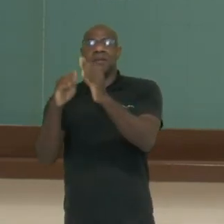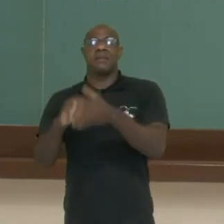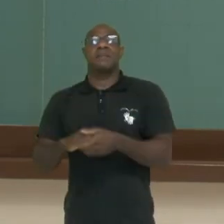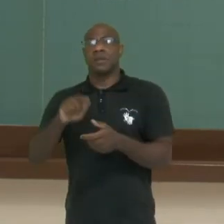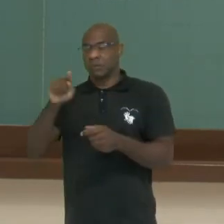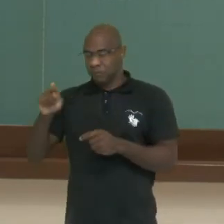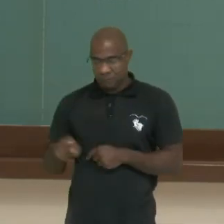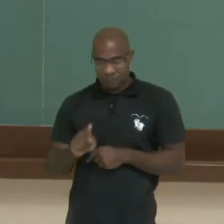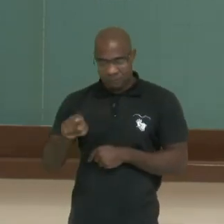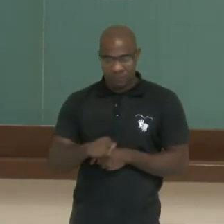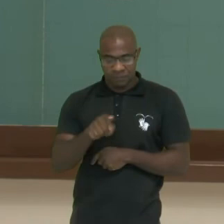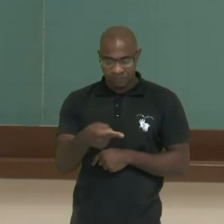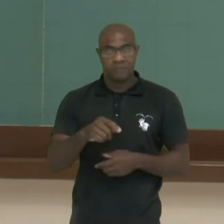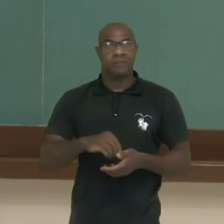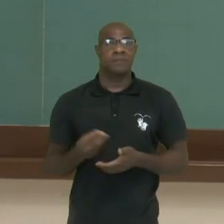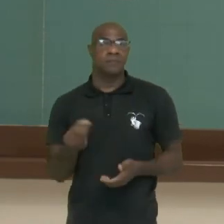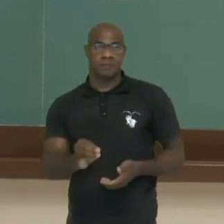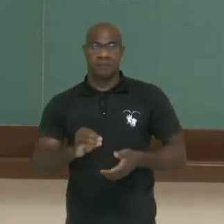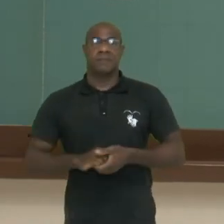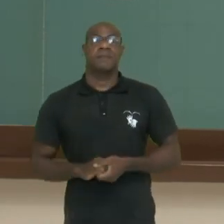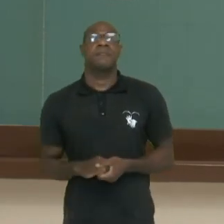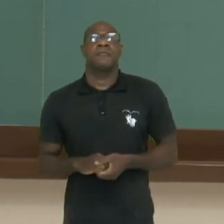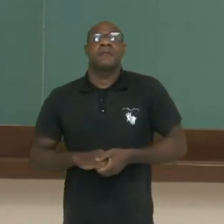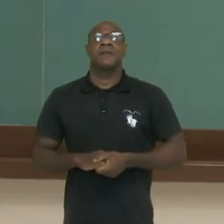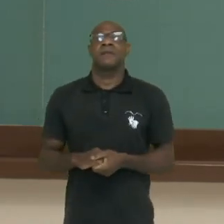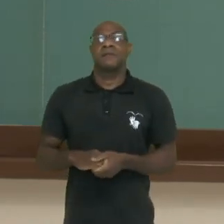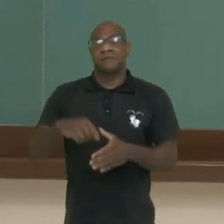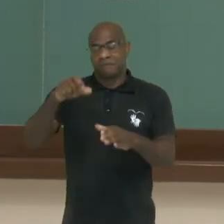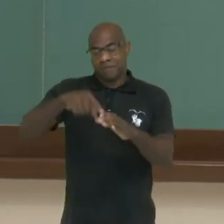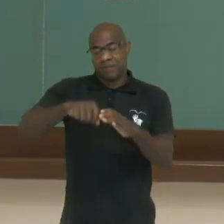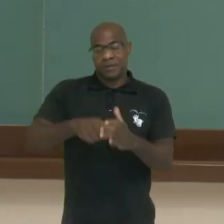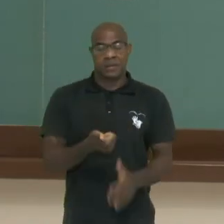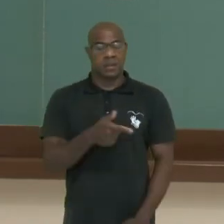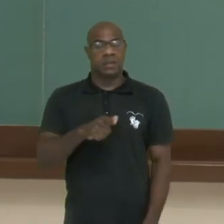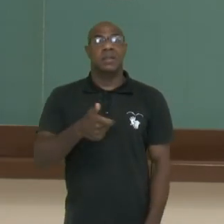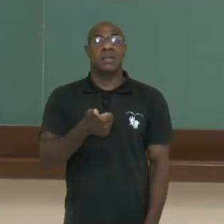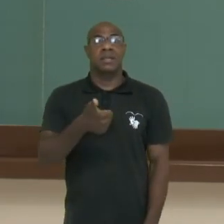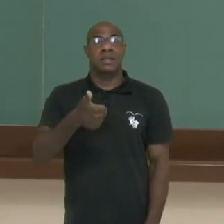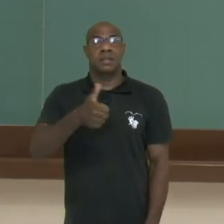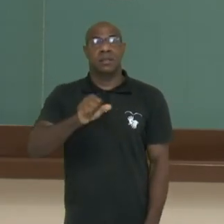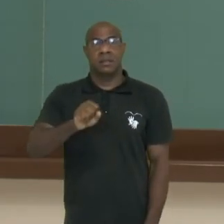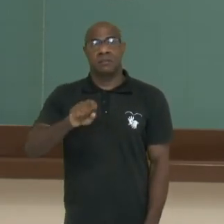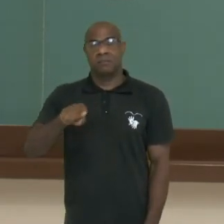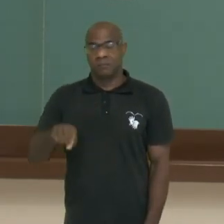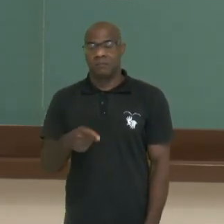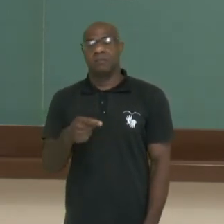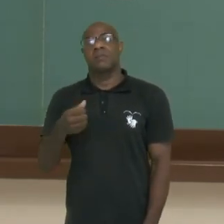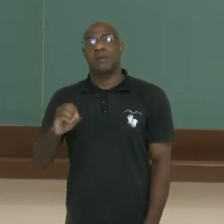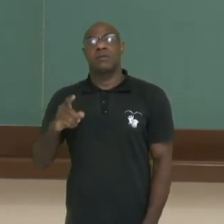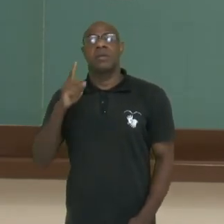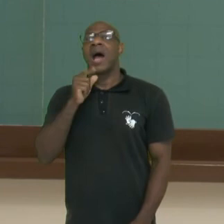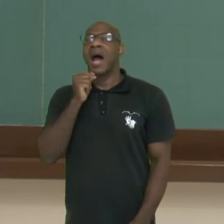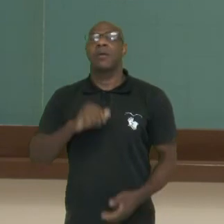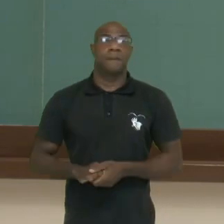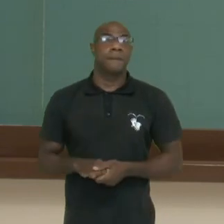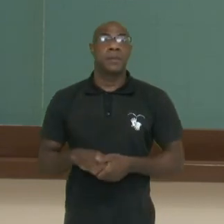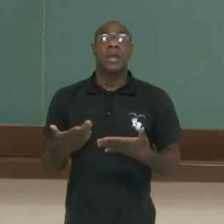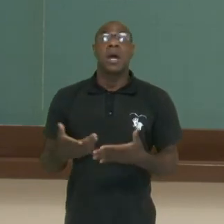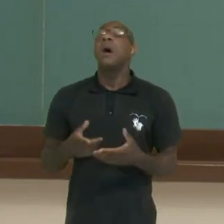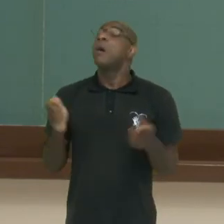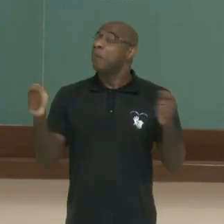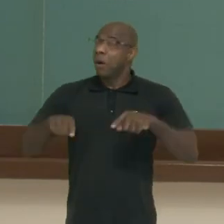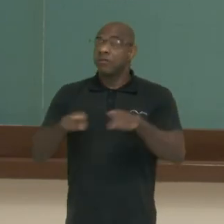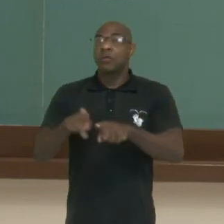também, tá bom? Não esqueça disso. Então, vai gotejar 12 litrinhos de água, tá bom? E aí, né, vocês poderiam aplicar isso de outra